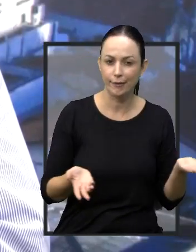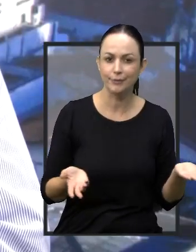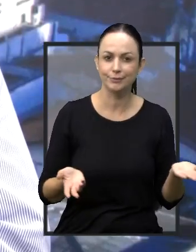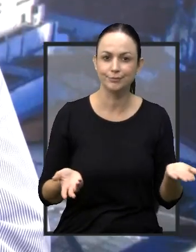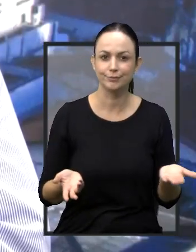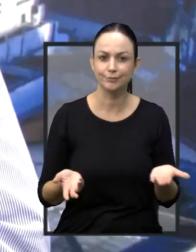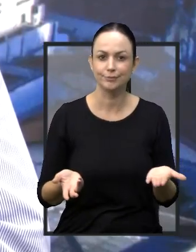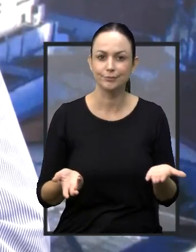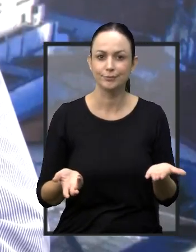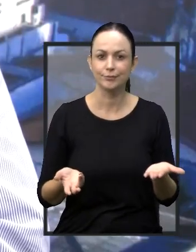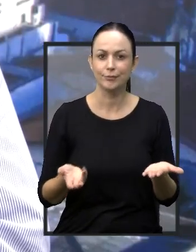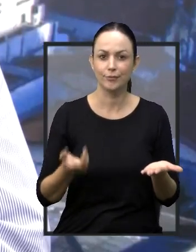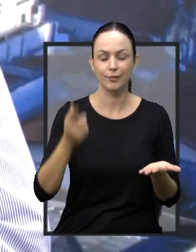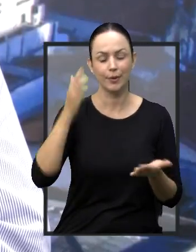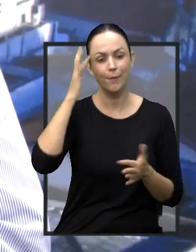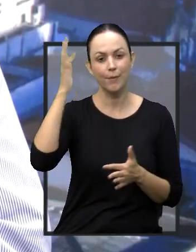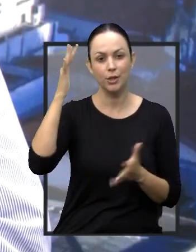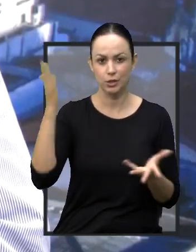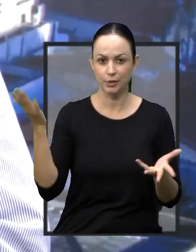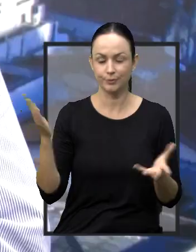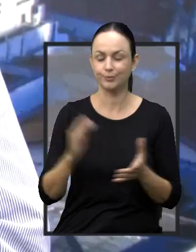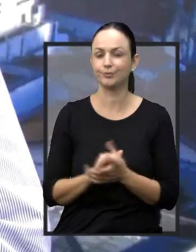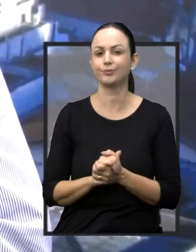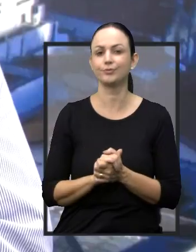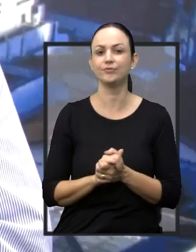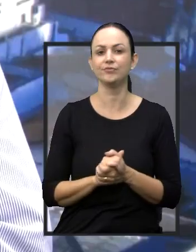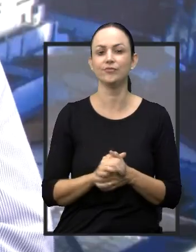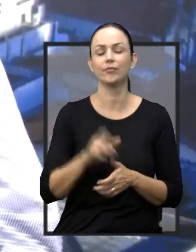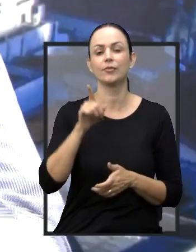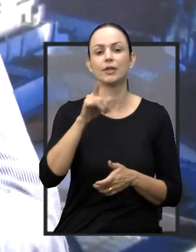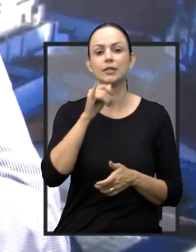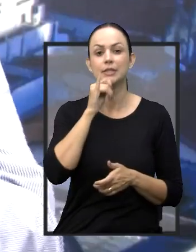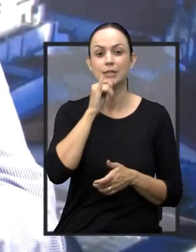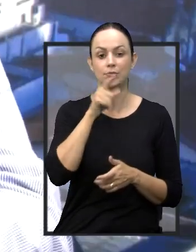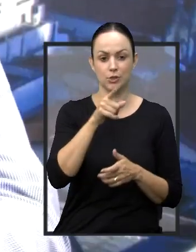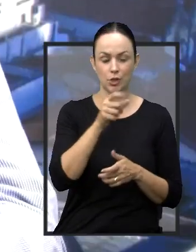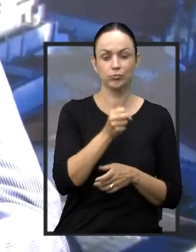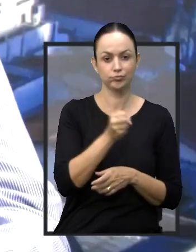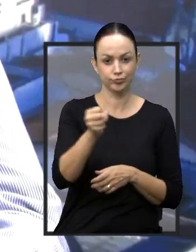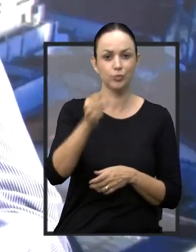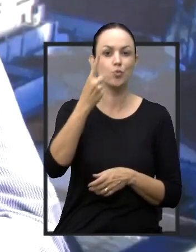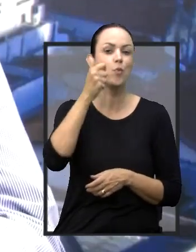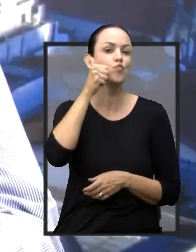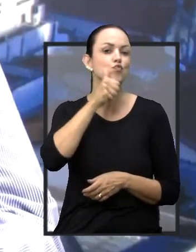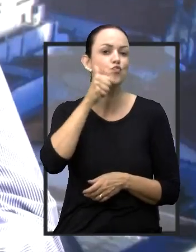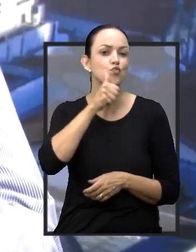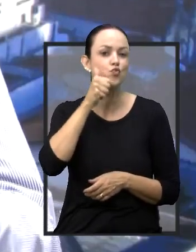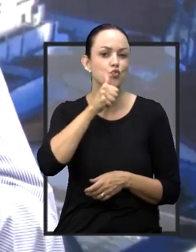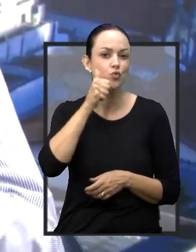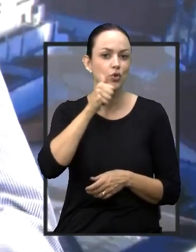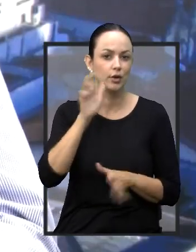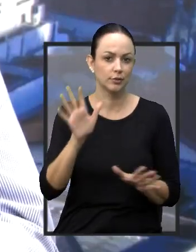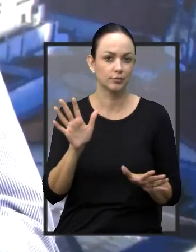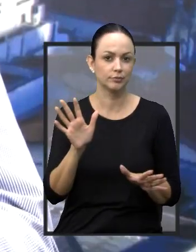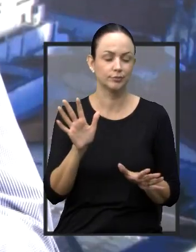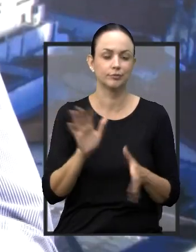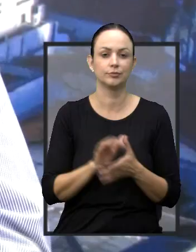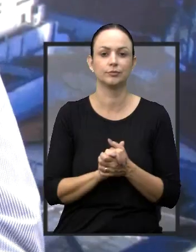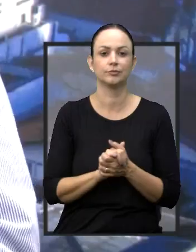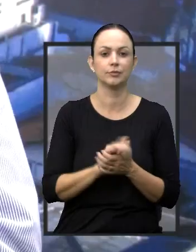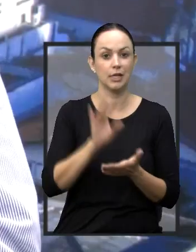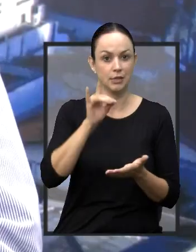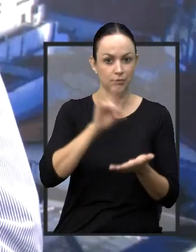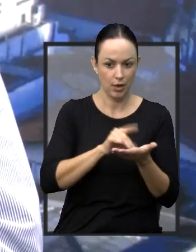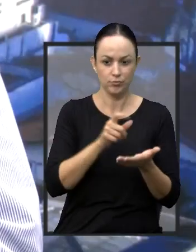imagina a seguinte situação. Você põe uma mulher para cumprir lá a cota de gênero, põe não, né? É